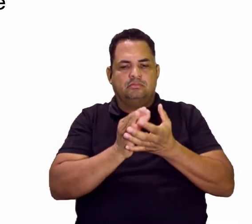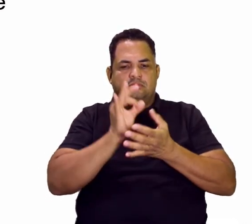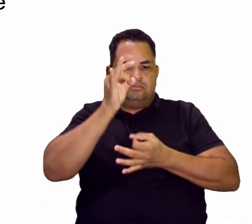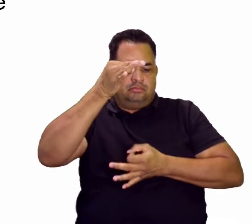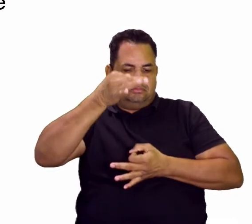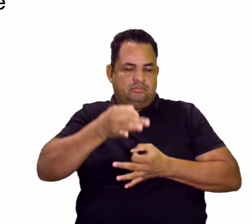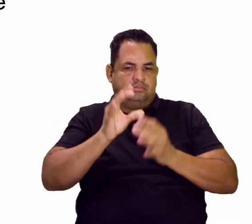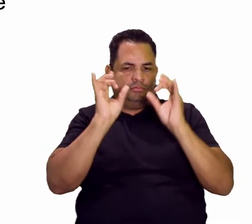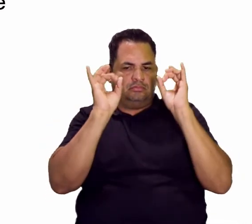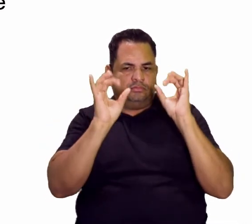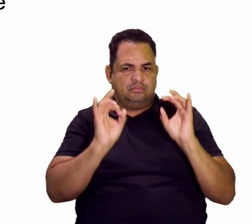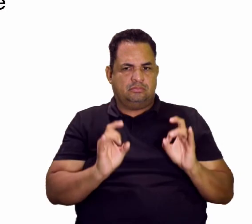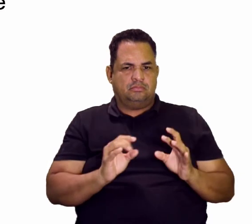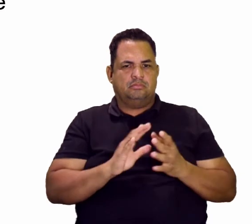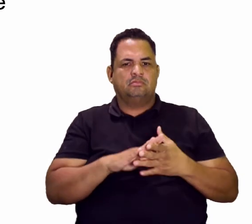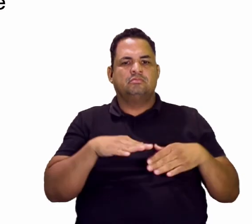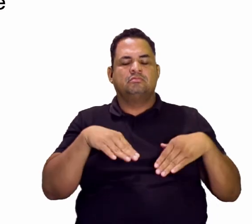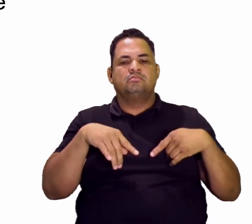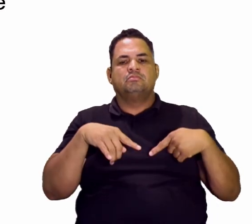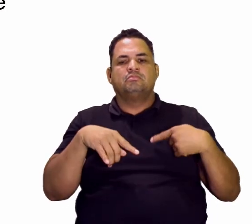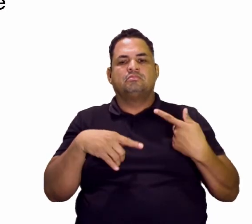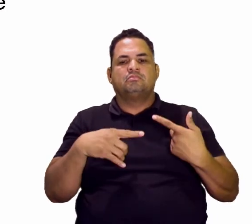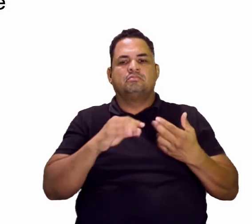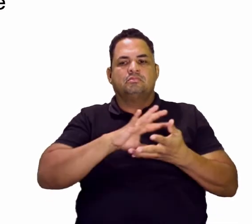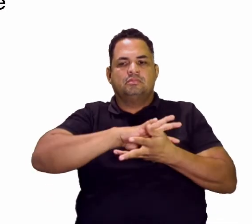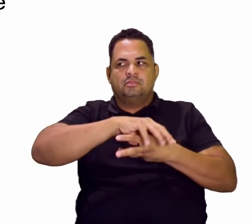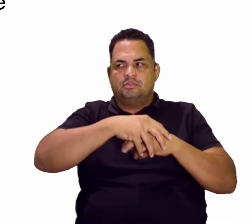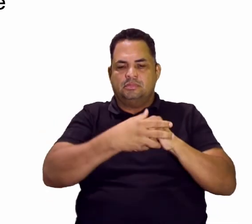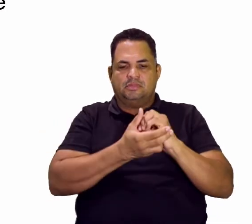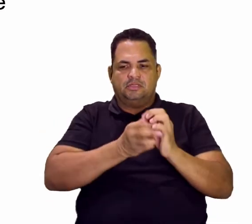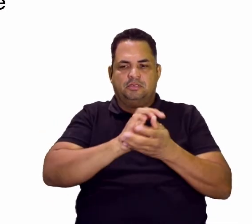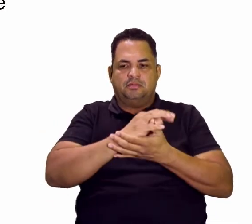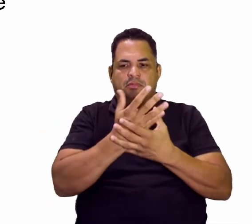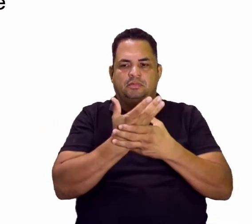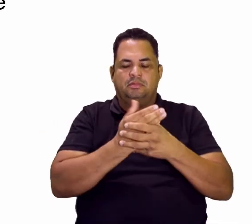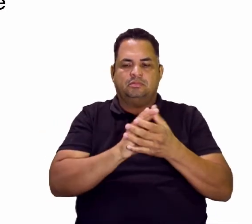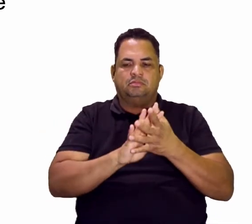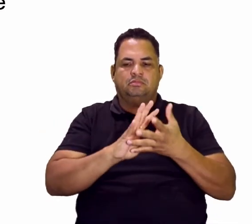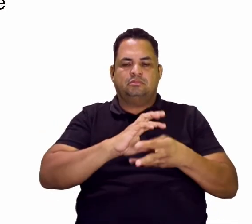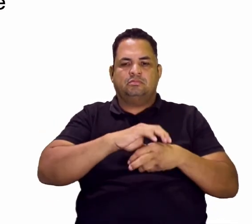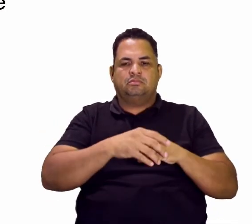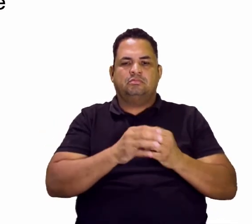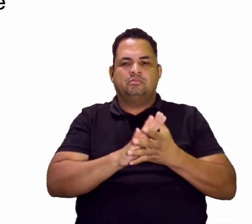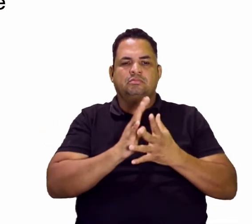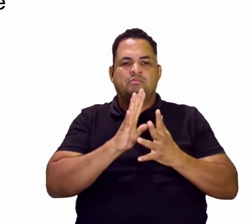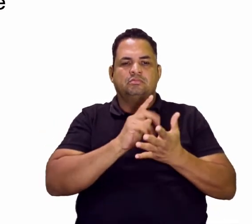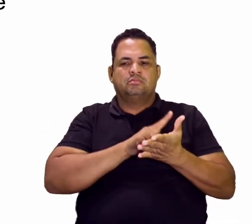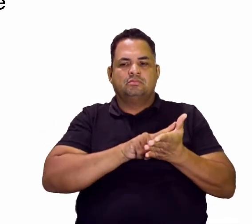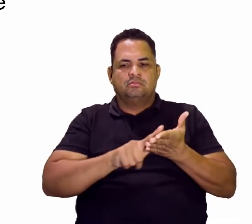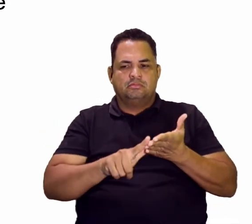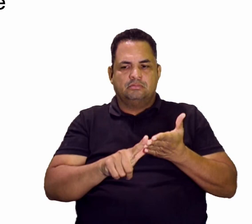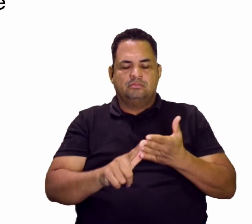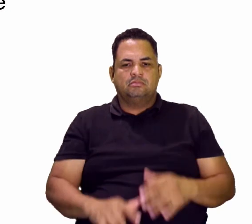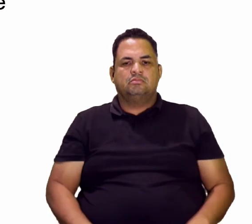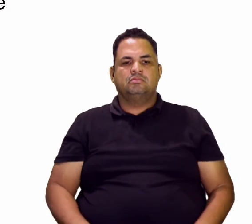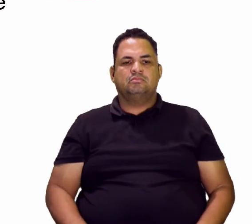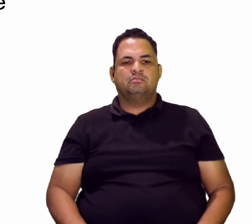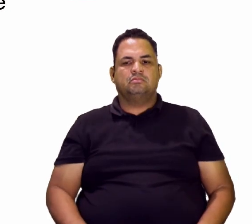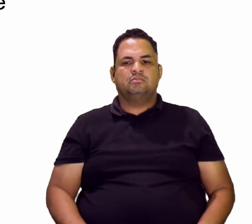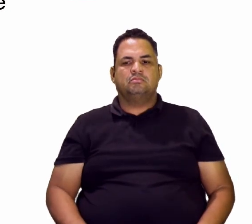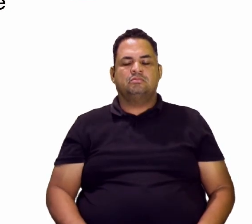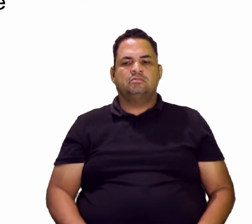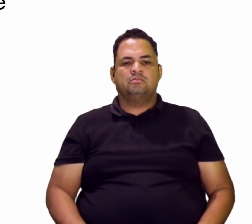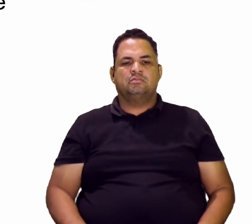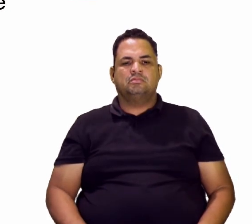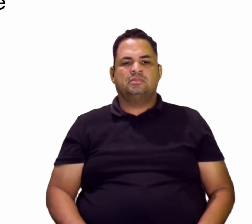no detalhe da questão. A higienização das mãos, ok? Vamos